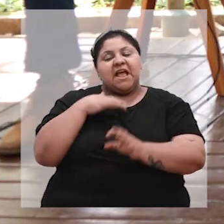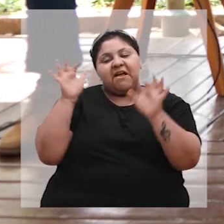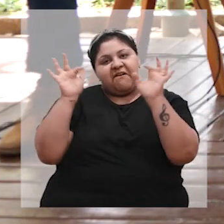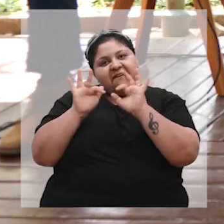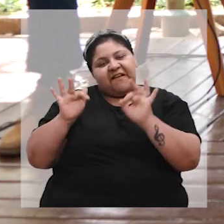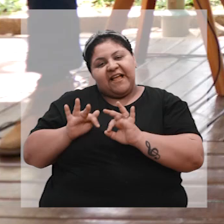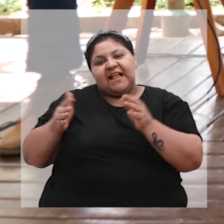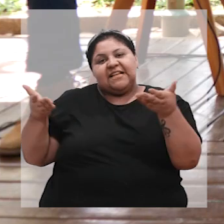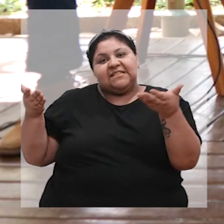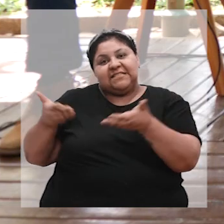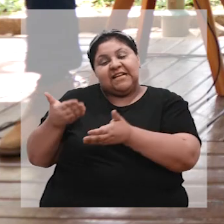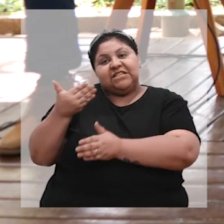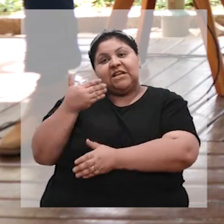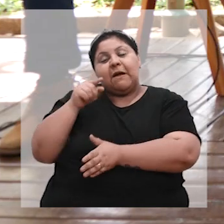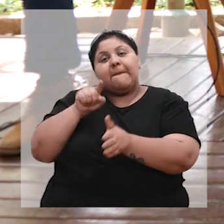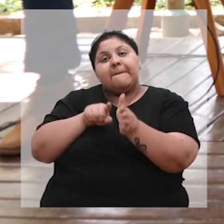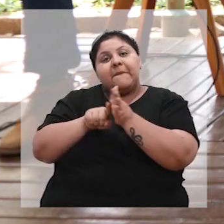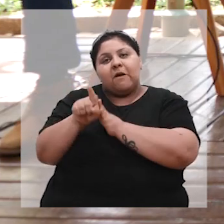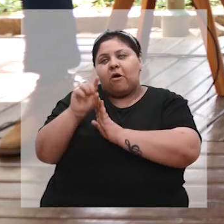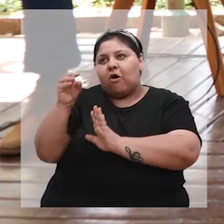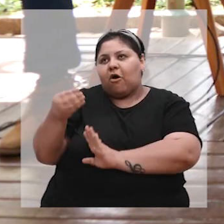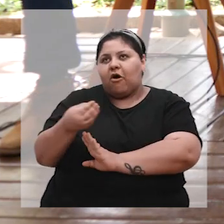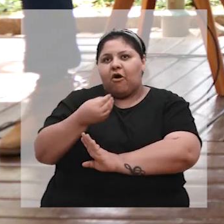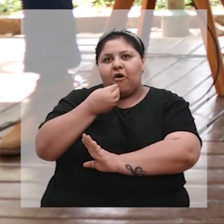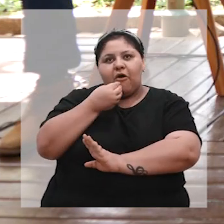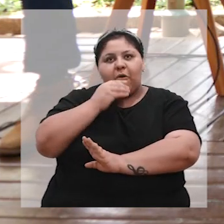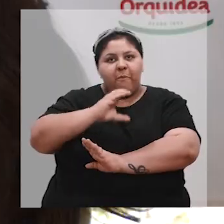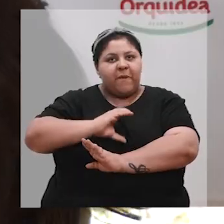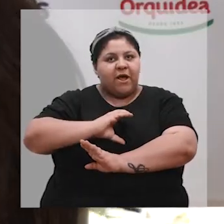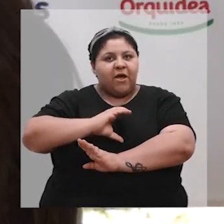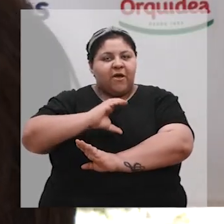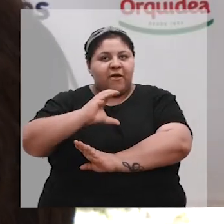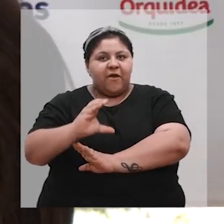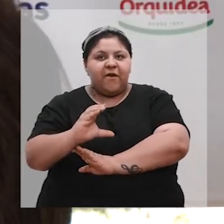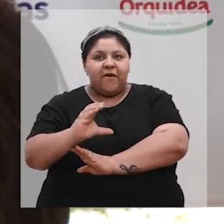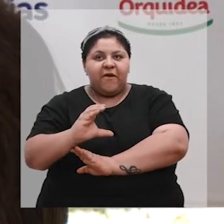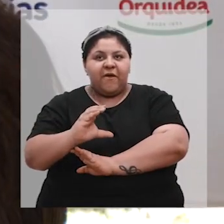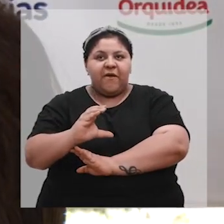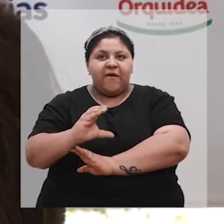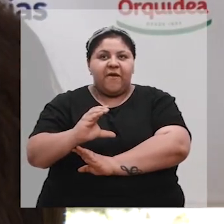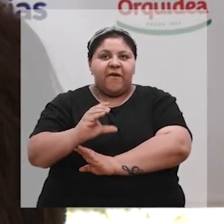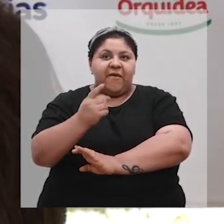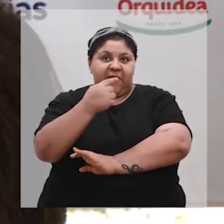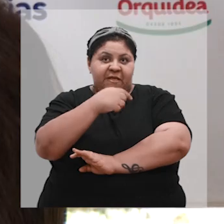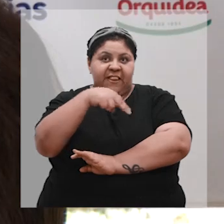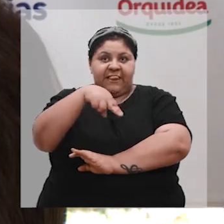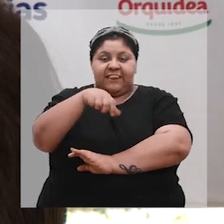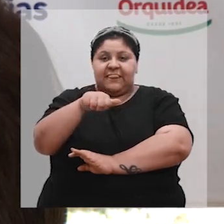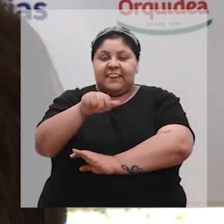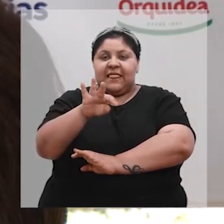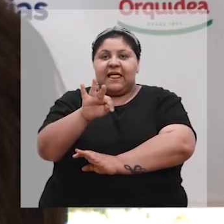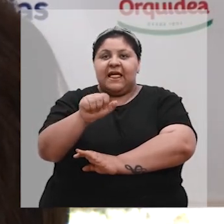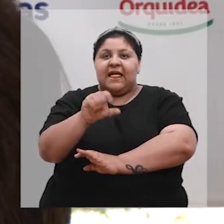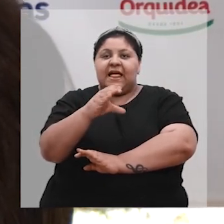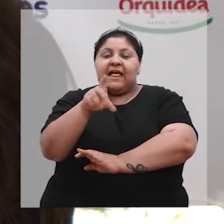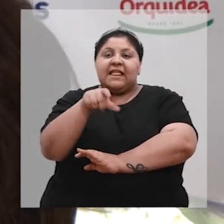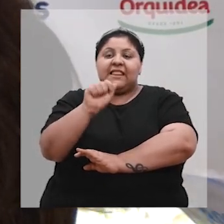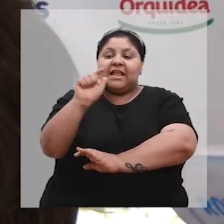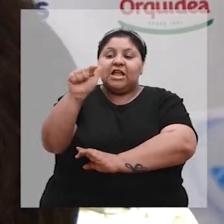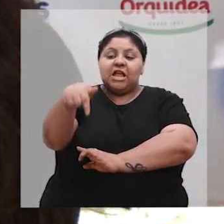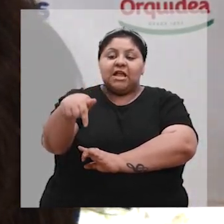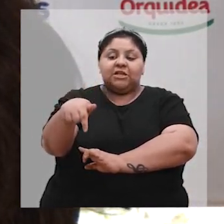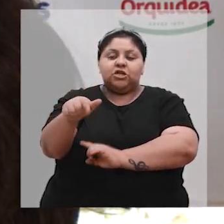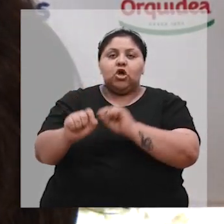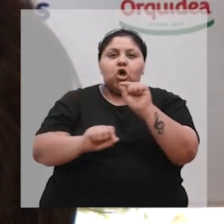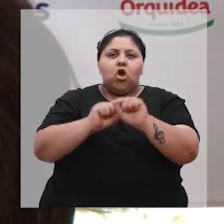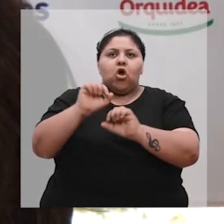muito e já vou perguntando, claro, para a coordenadora, para uma das coordenadoras aqui, Natasha. Como é que é